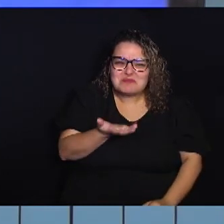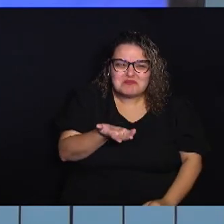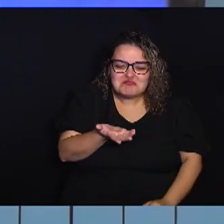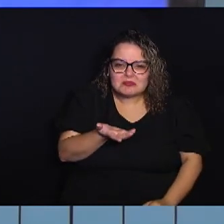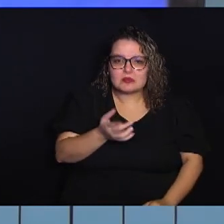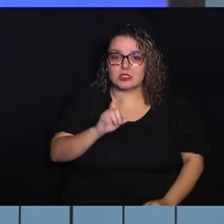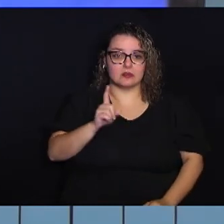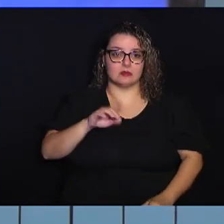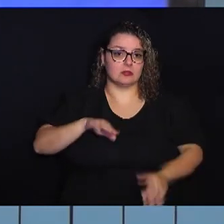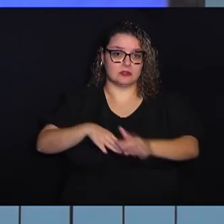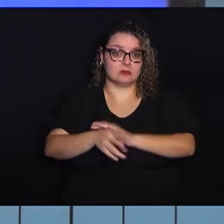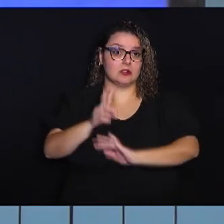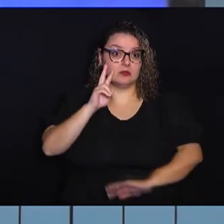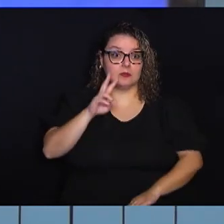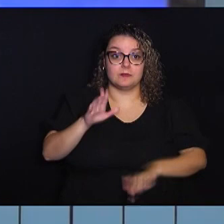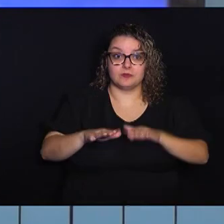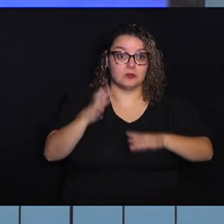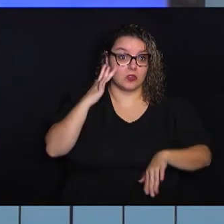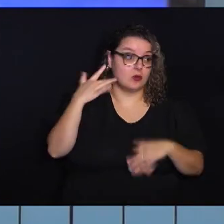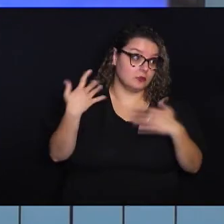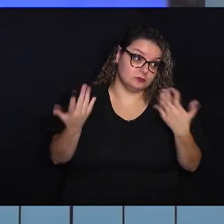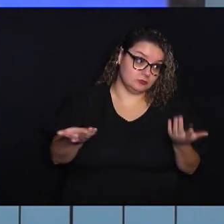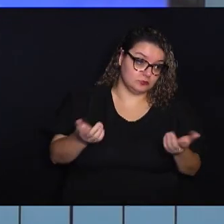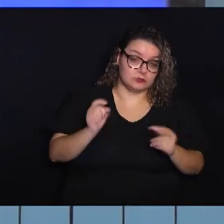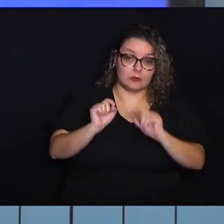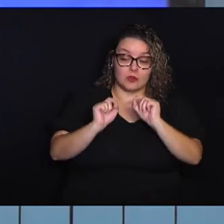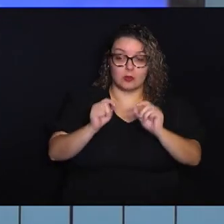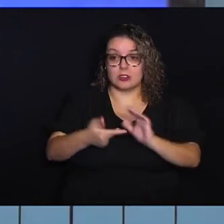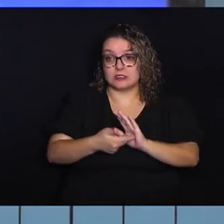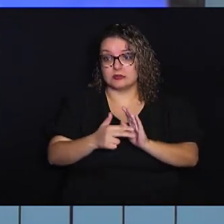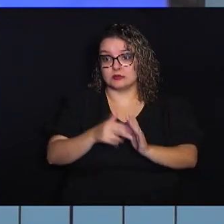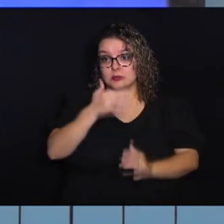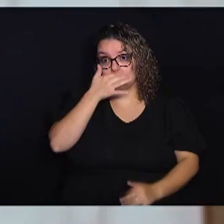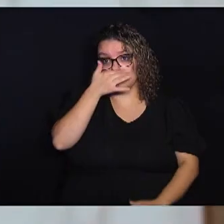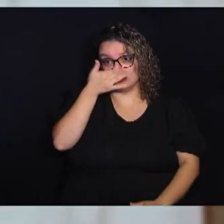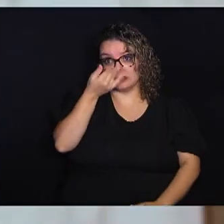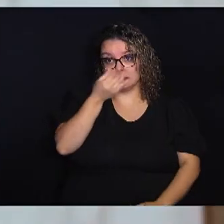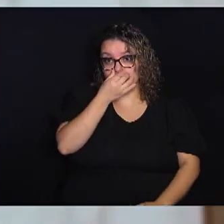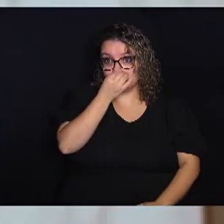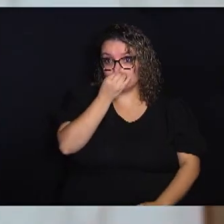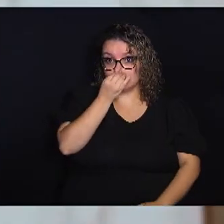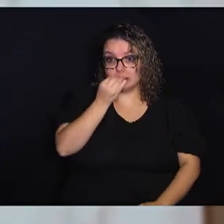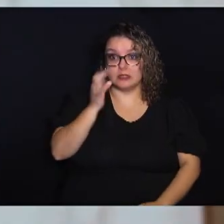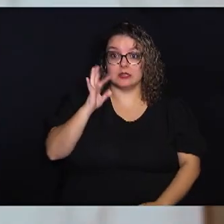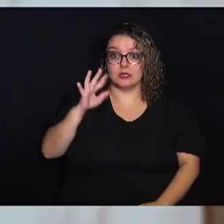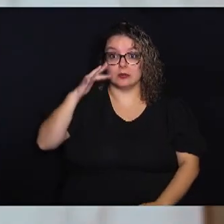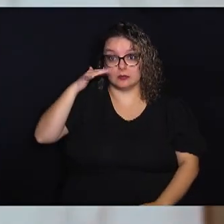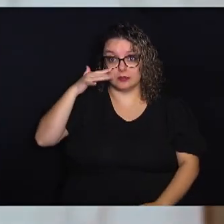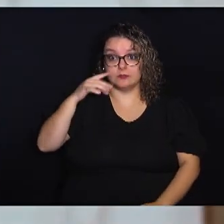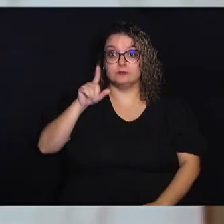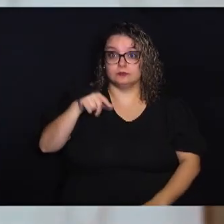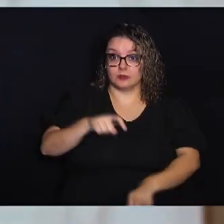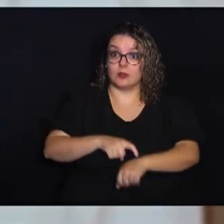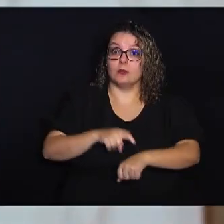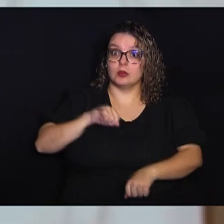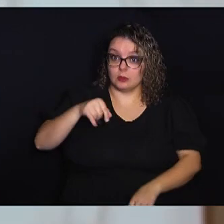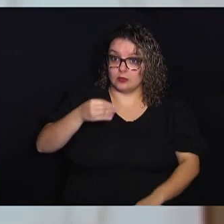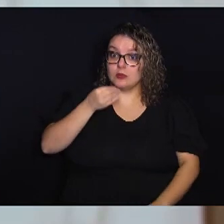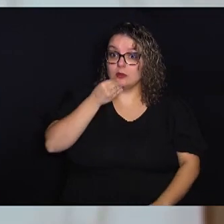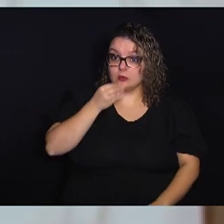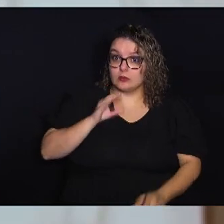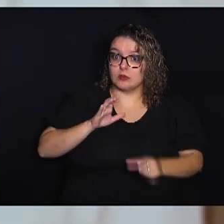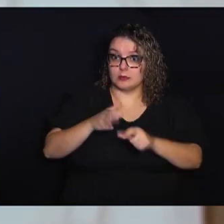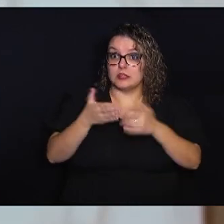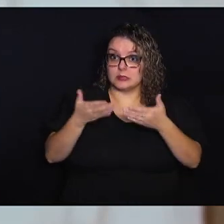acostumadas a ver, né? Às vezes nem sabem muito bem o que é. Legal, Ana Paula. Esse é um momento muito oportuno para falar desse